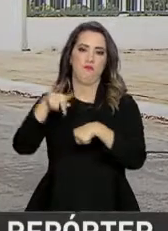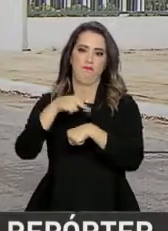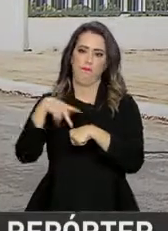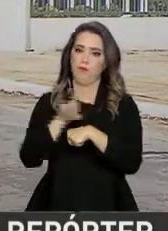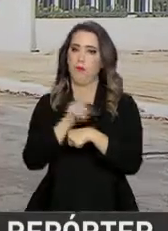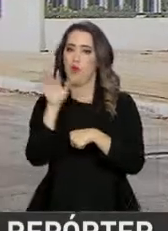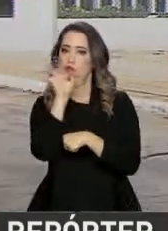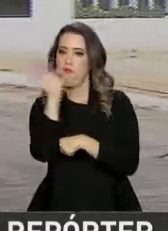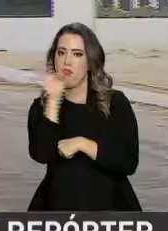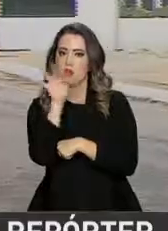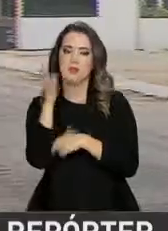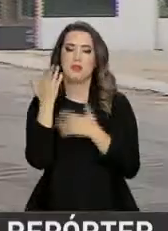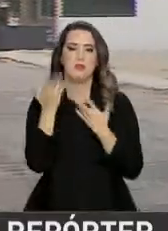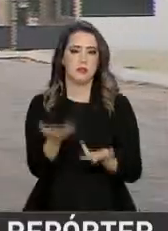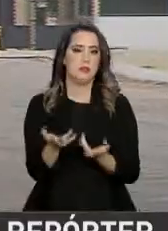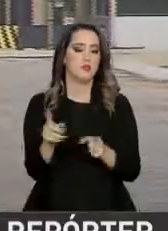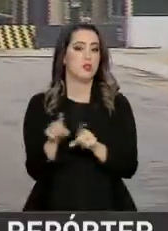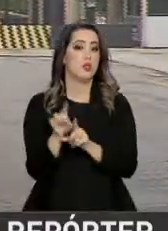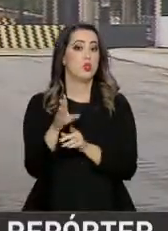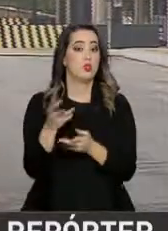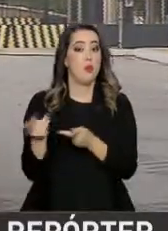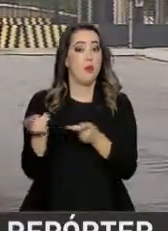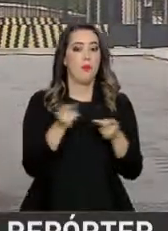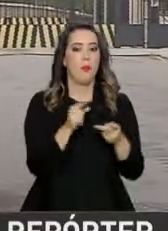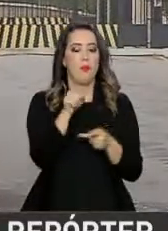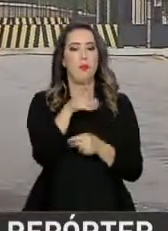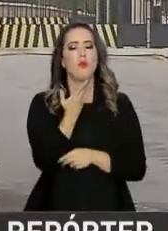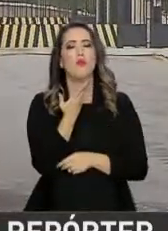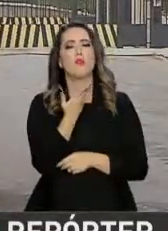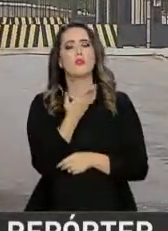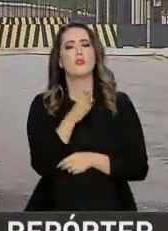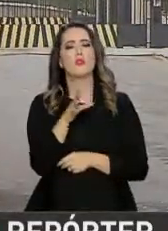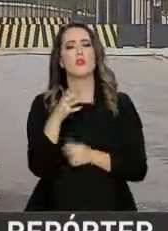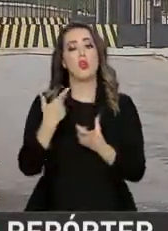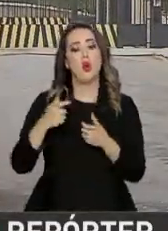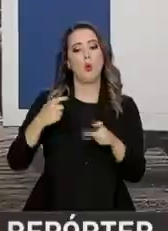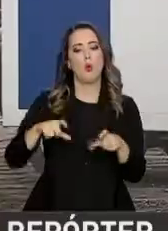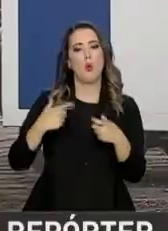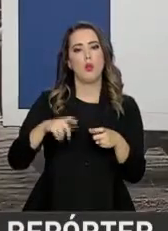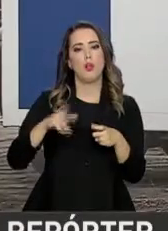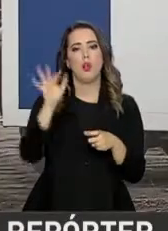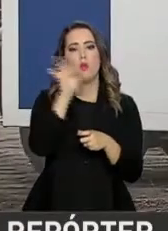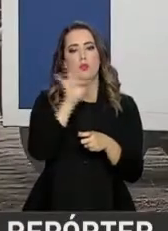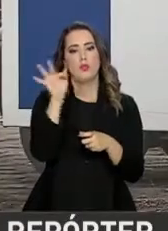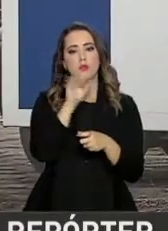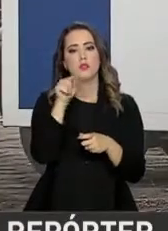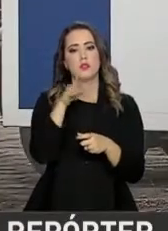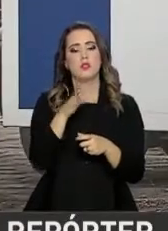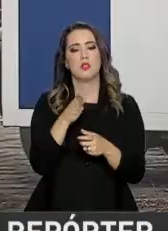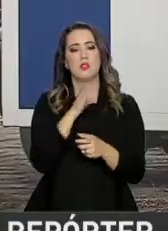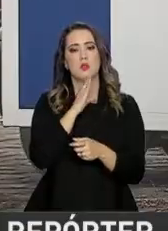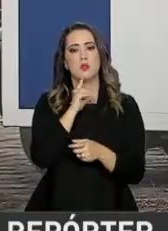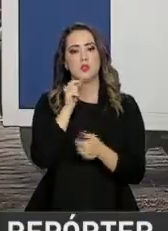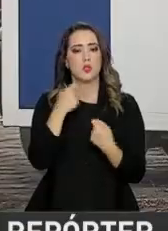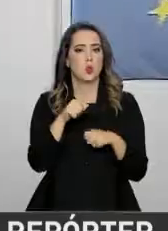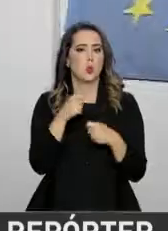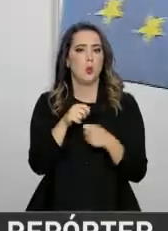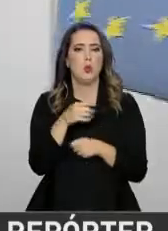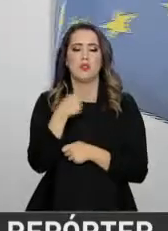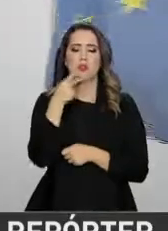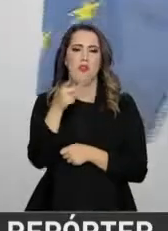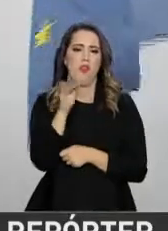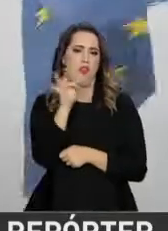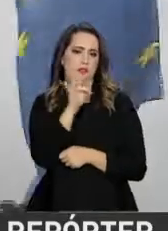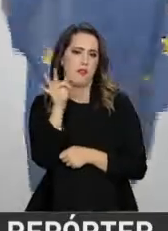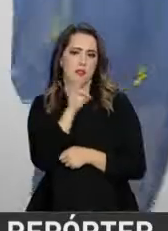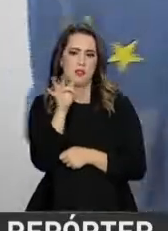conseguir participar basta procurar o consulado ou embaixada do país que deseja conhecer no caso dos brancos goleiros não é preciso falar francês